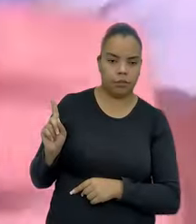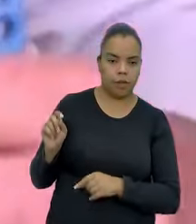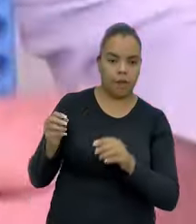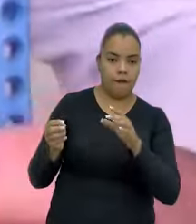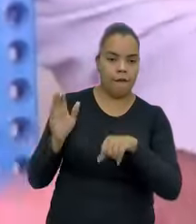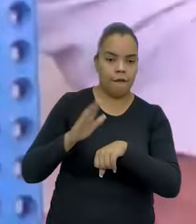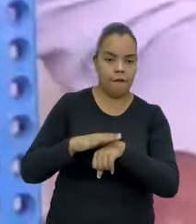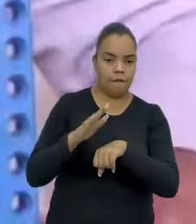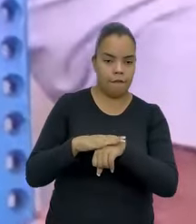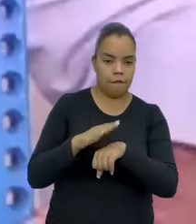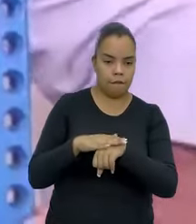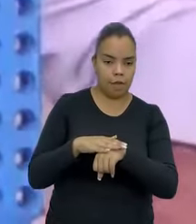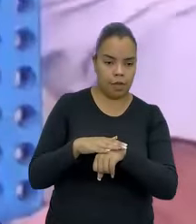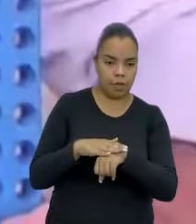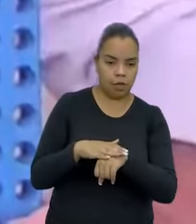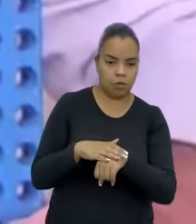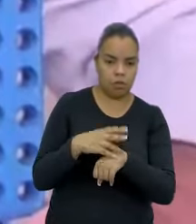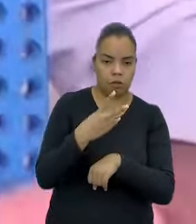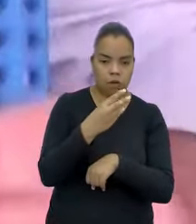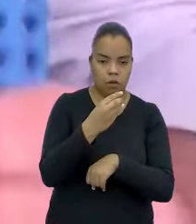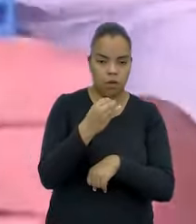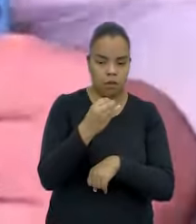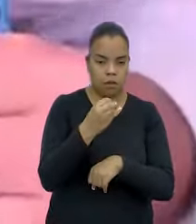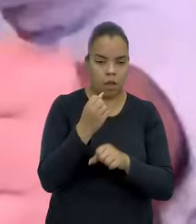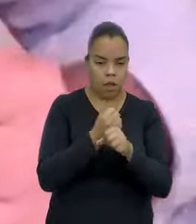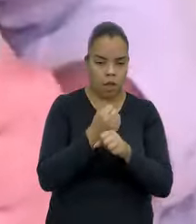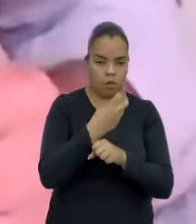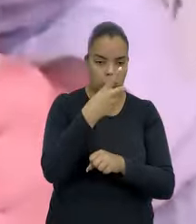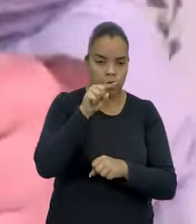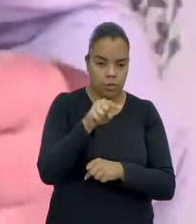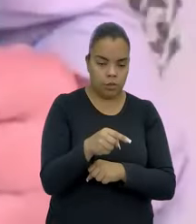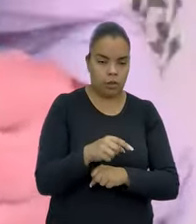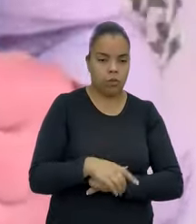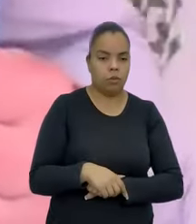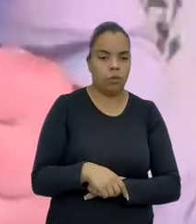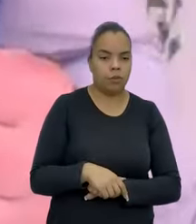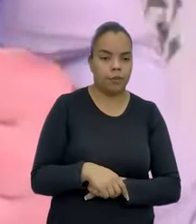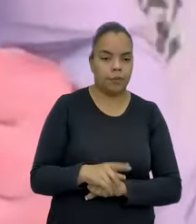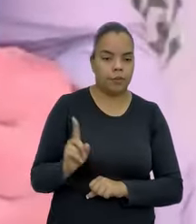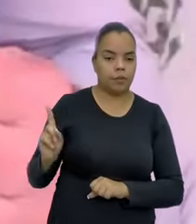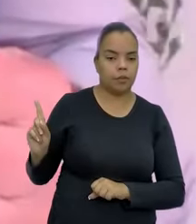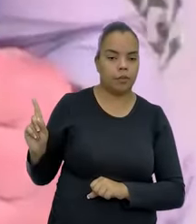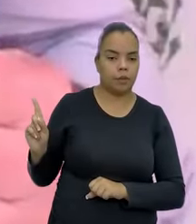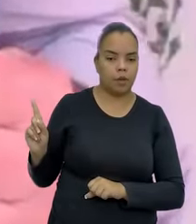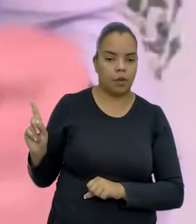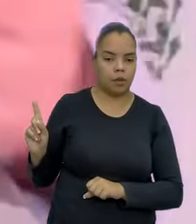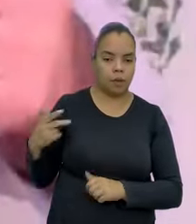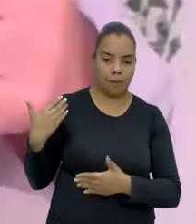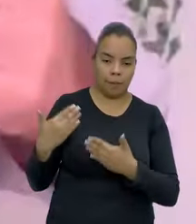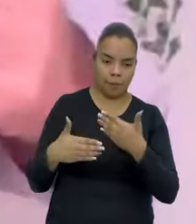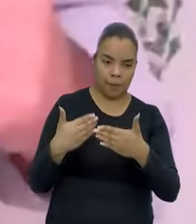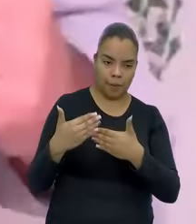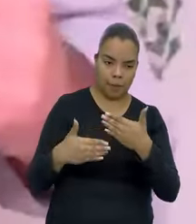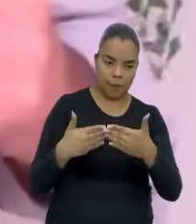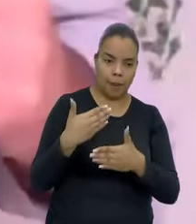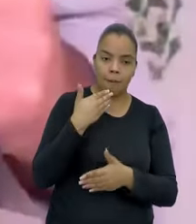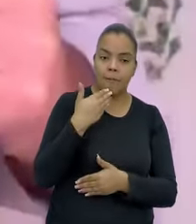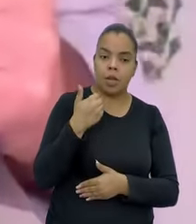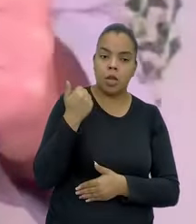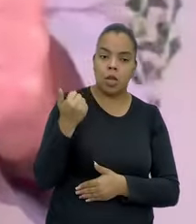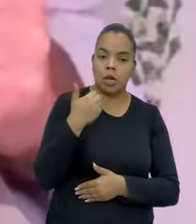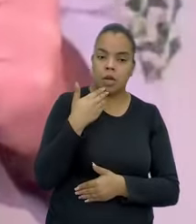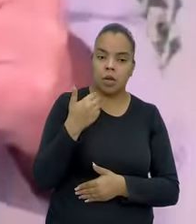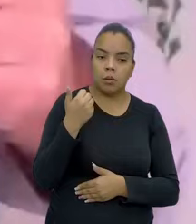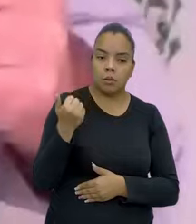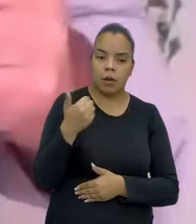mil para ir aquele estudante mas com o passar do tempo nós somos aperfeiçoando então